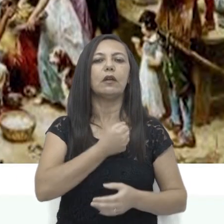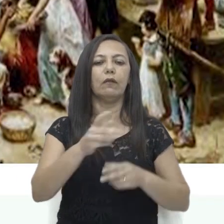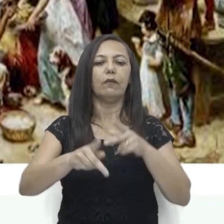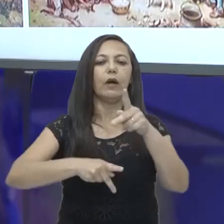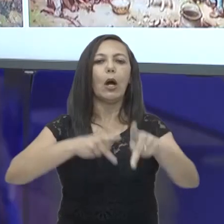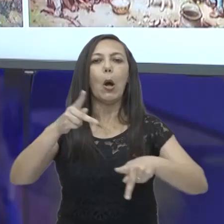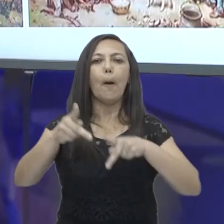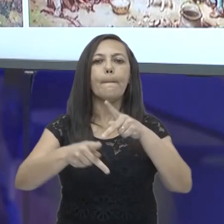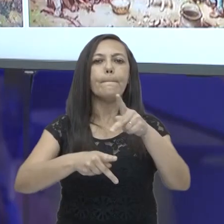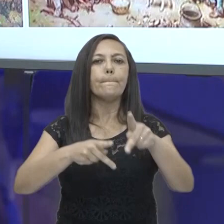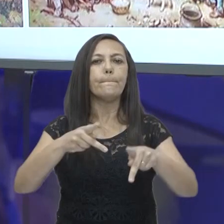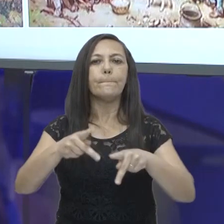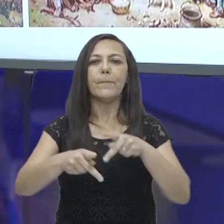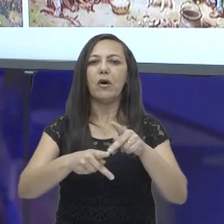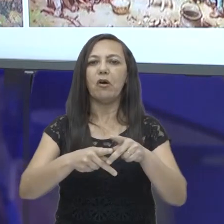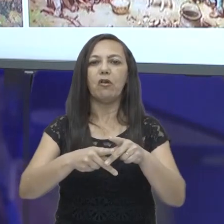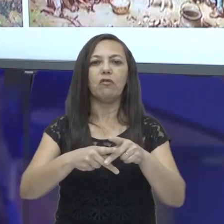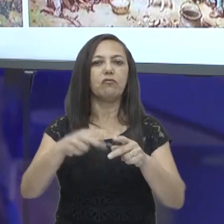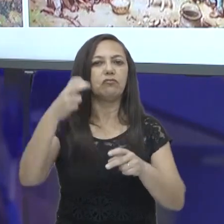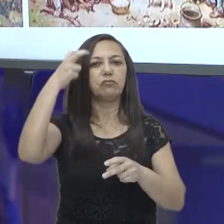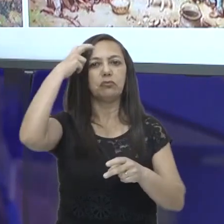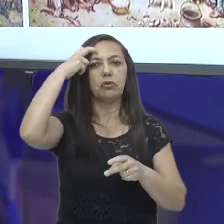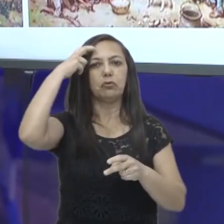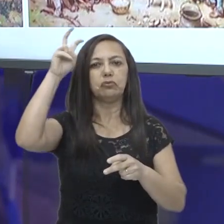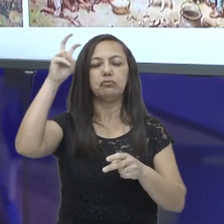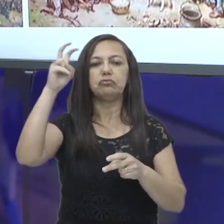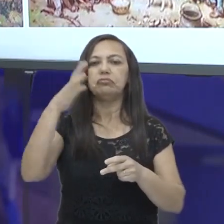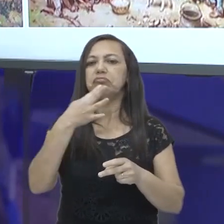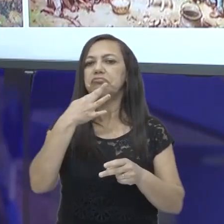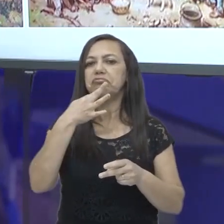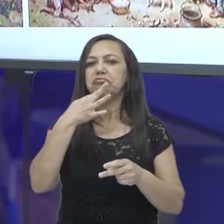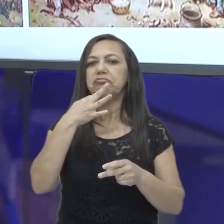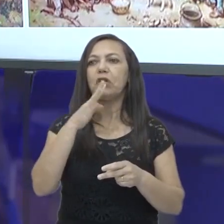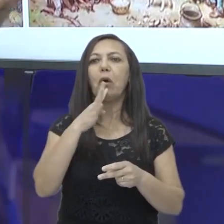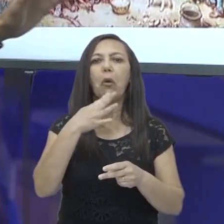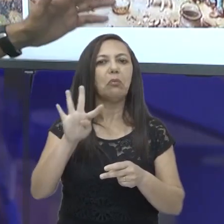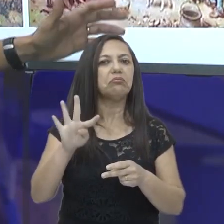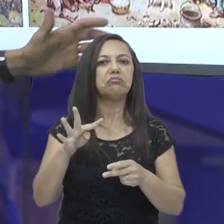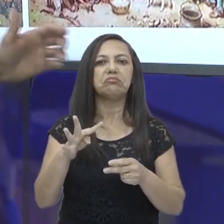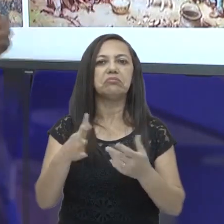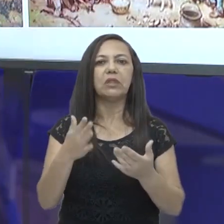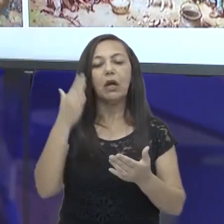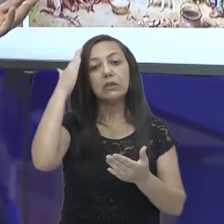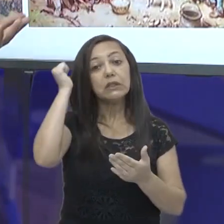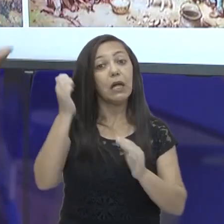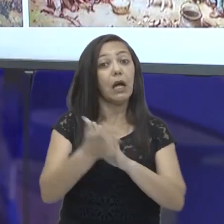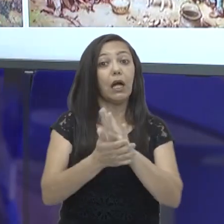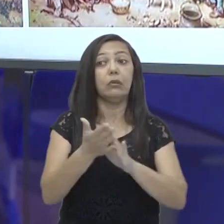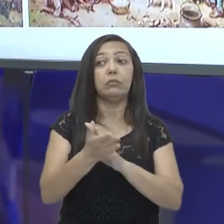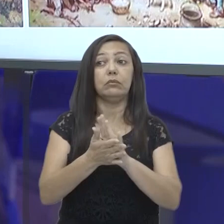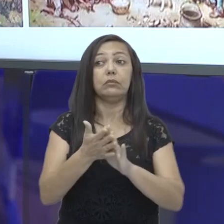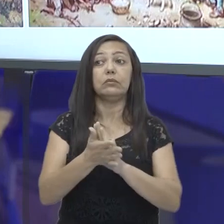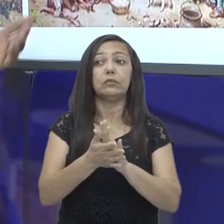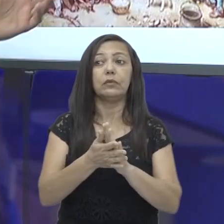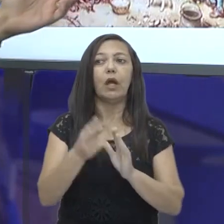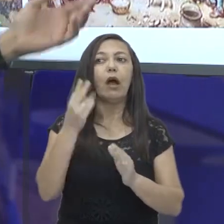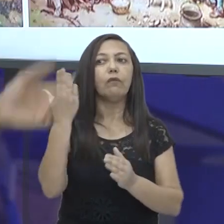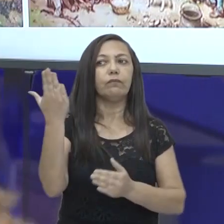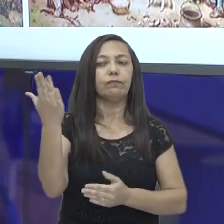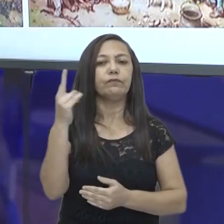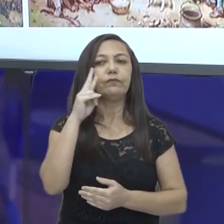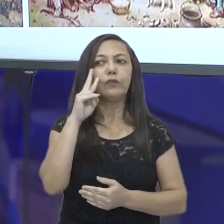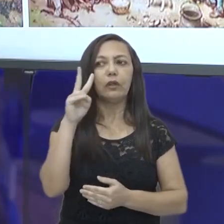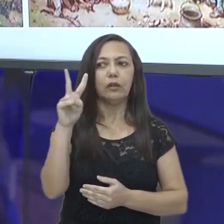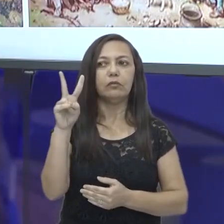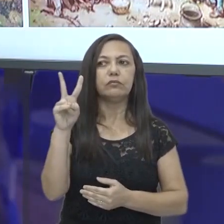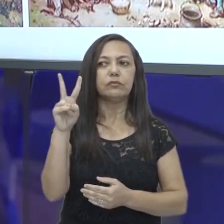povos selvagens. Lembra aqui? Isso é uma figura ilustrativa do que, uma lembrança do que foi antes. Veja que eles estão